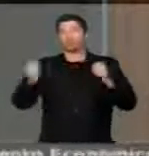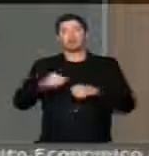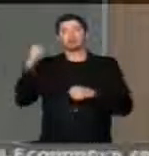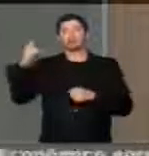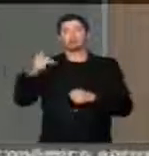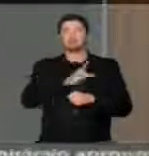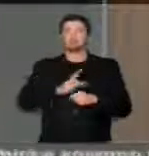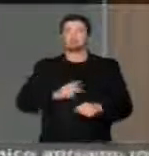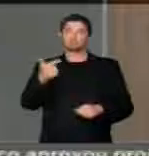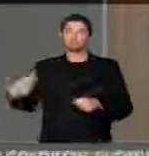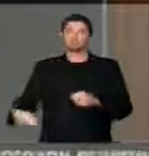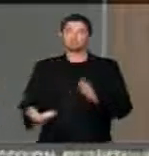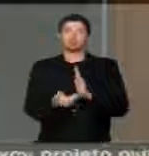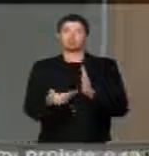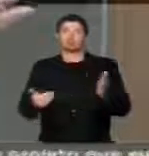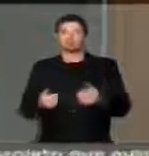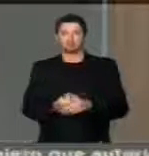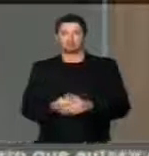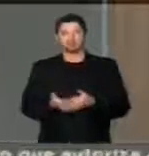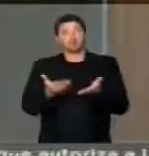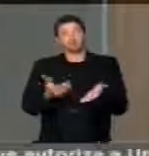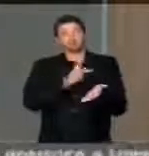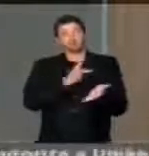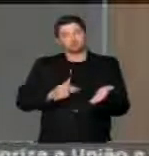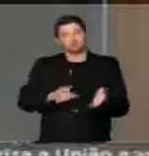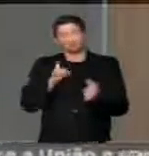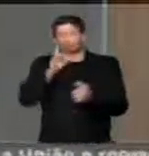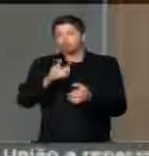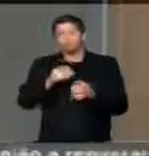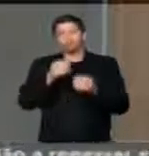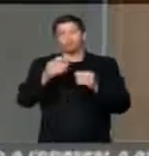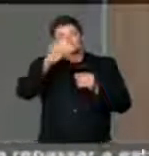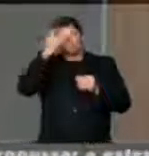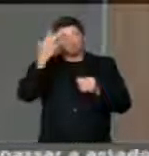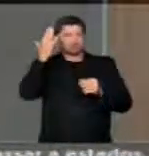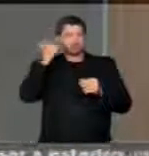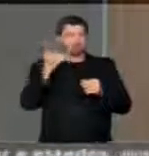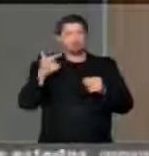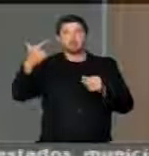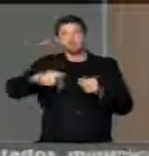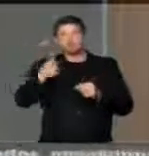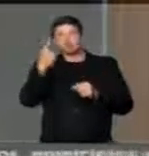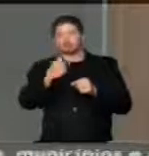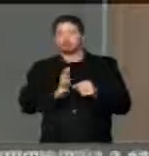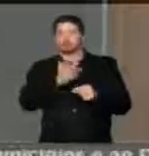que levou o incauto do deputado Maranhão a assinar esse...